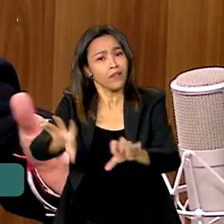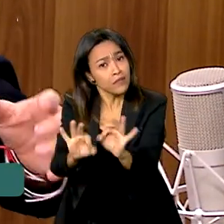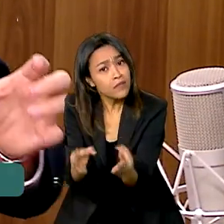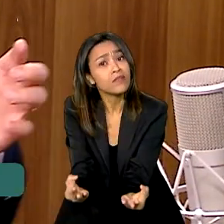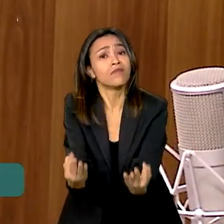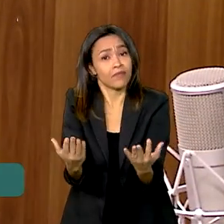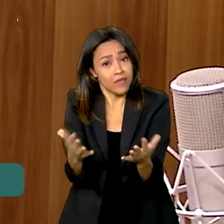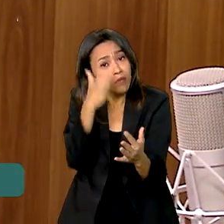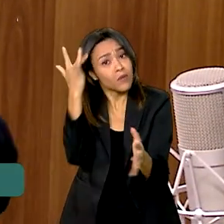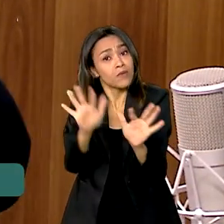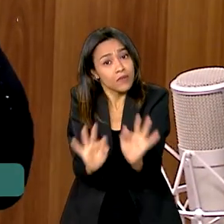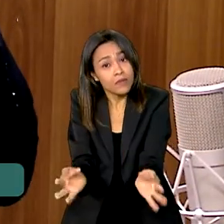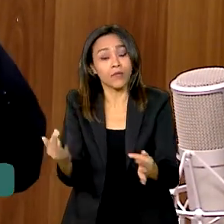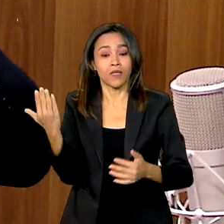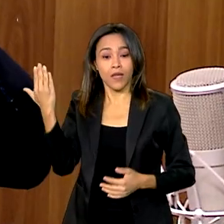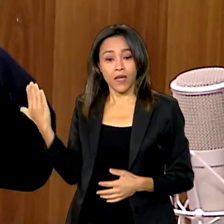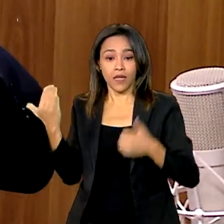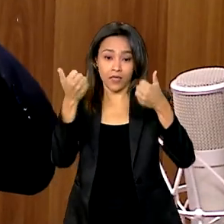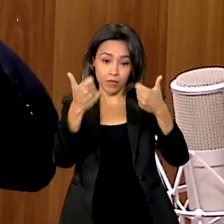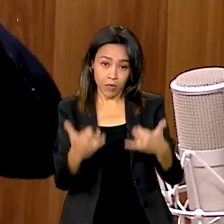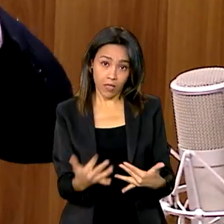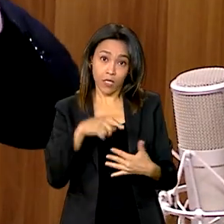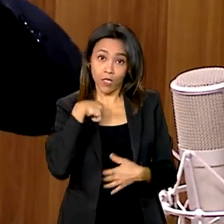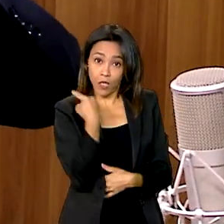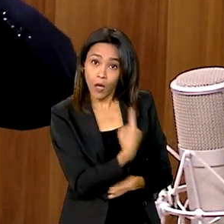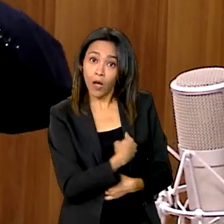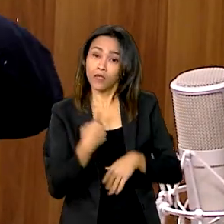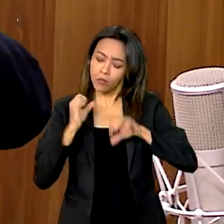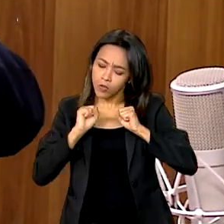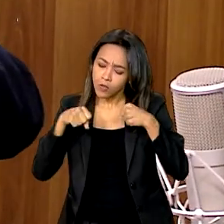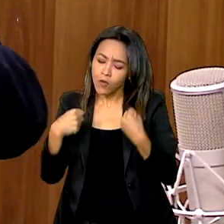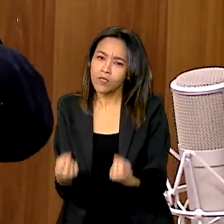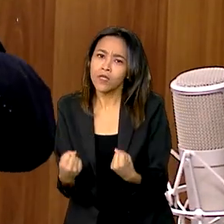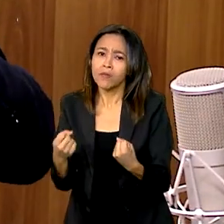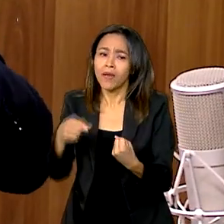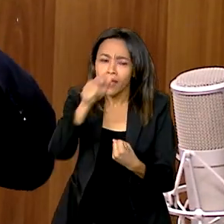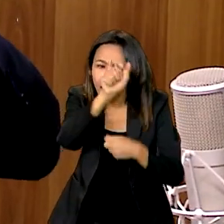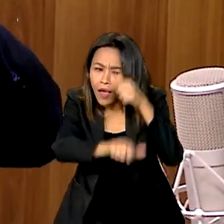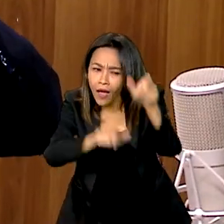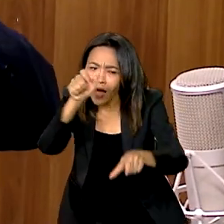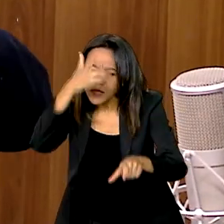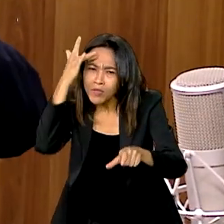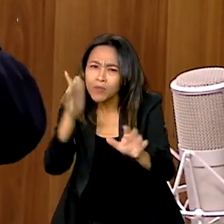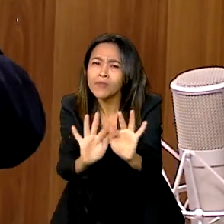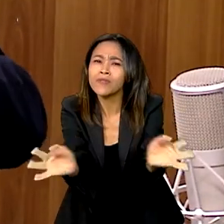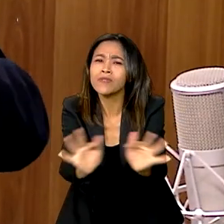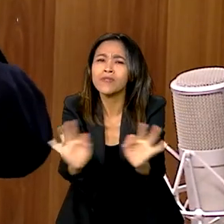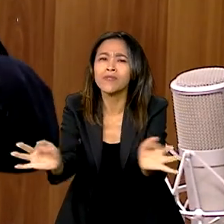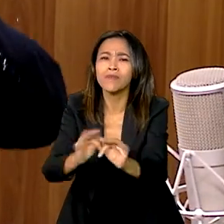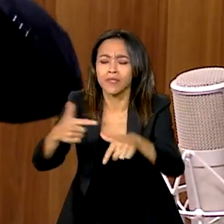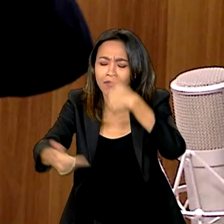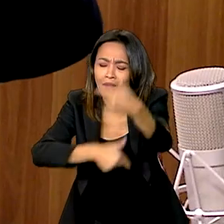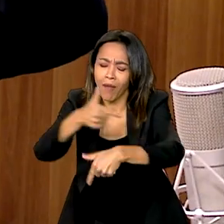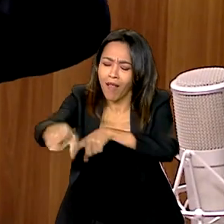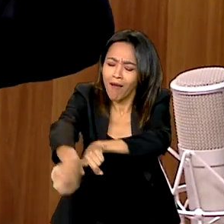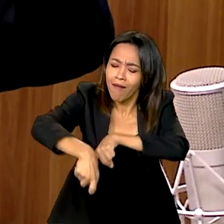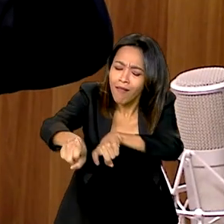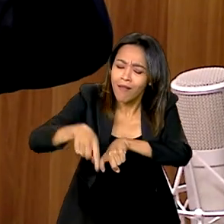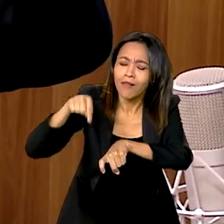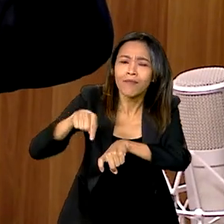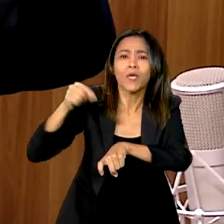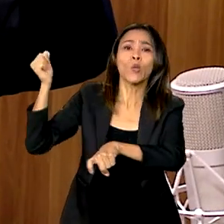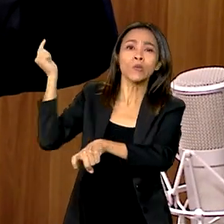familiar e a gente está fazendo um grande esforço para chegar no pequeno, o crédito chegar no pequeno, porque no